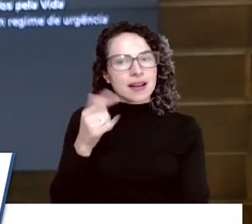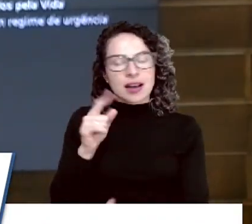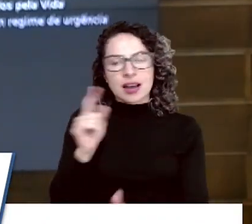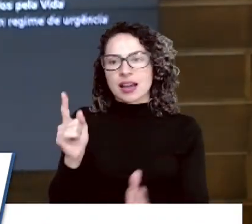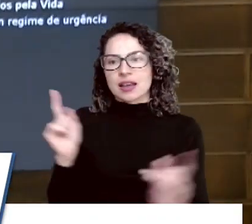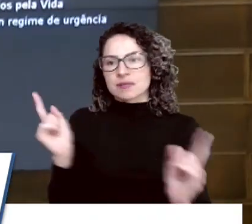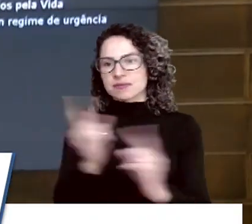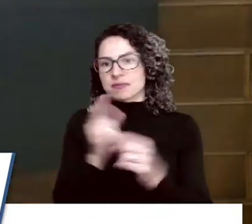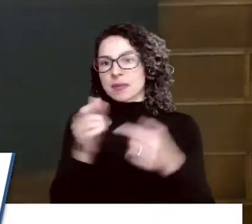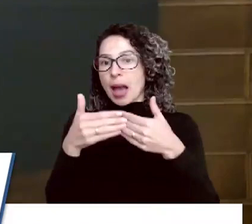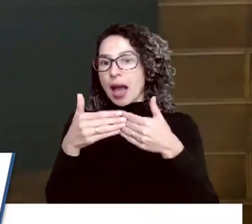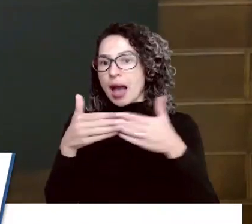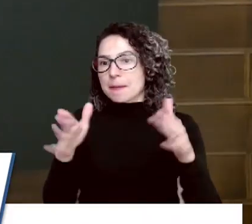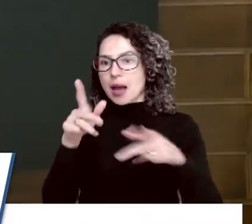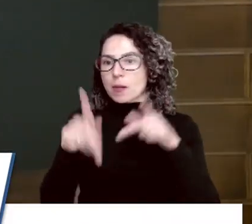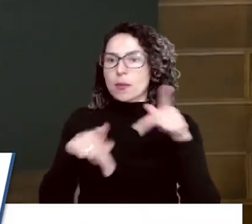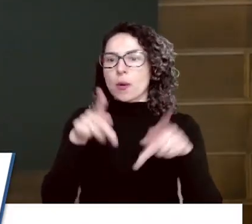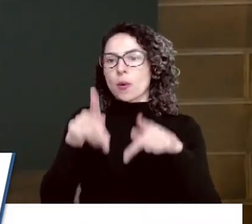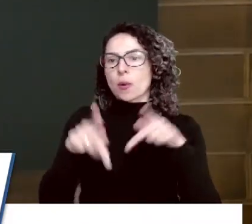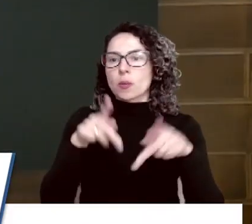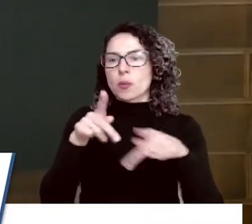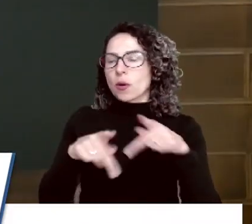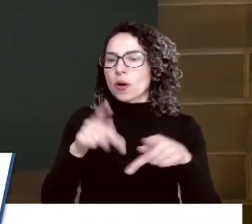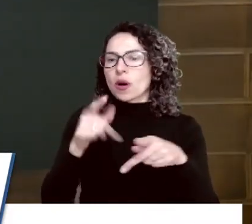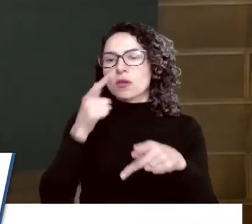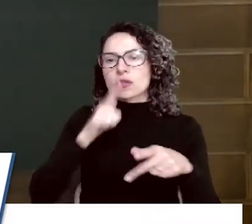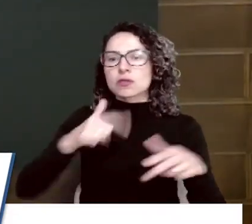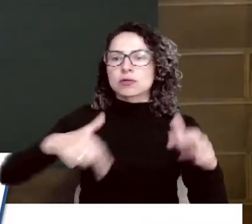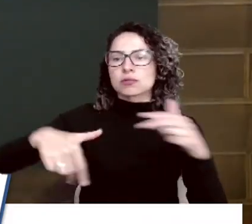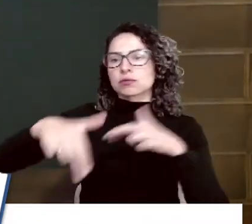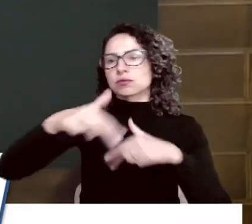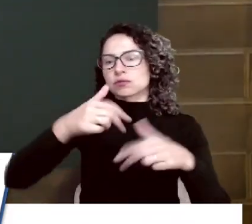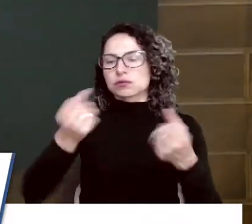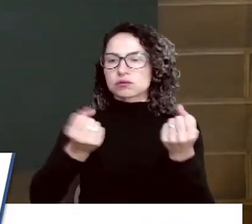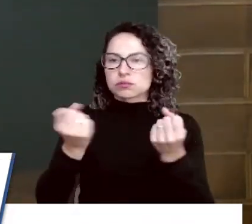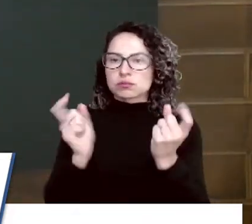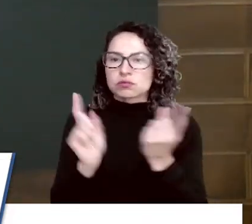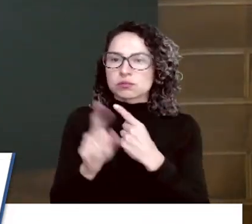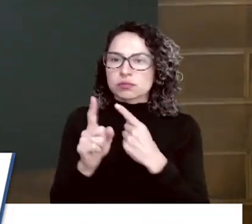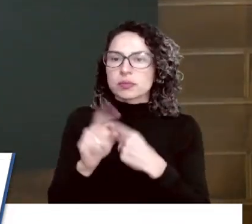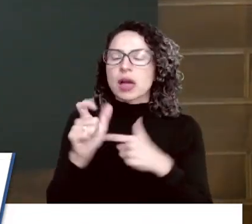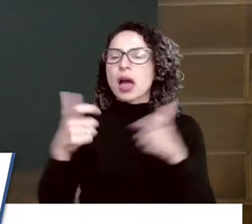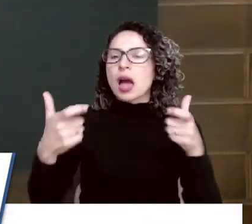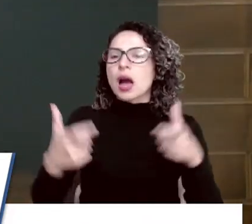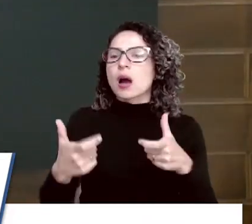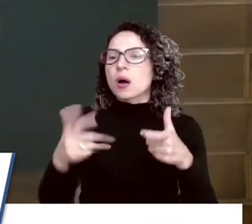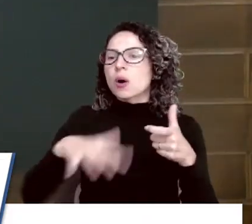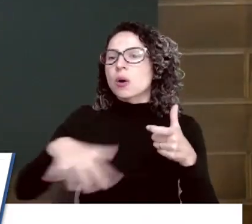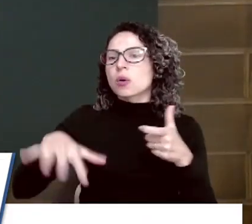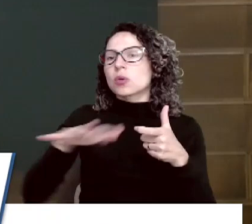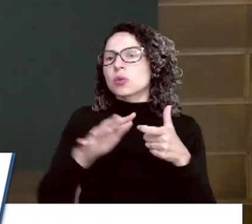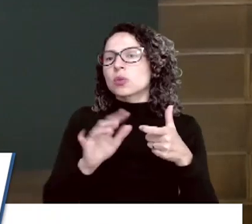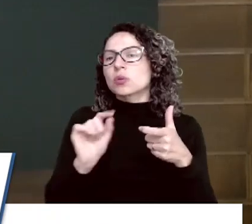estar aberta para a população trafegar. É um local que